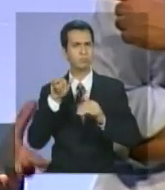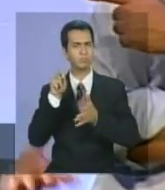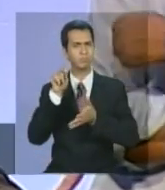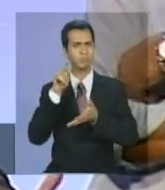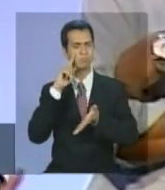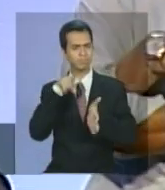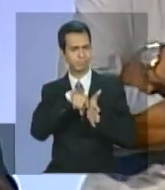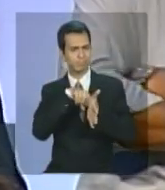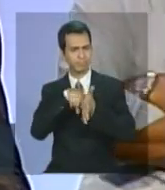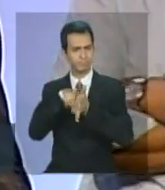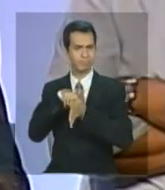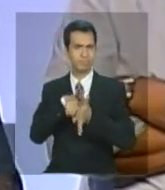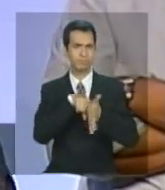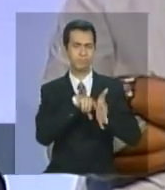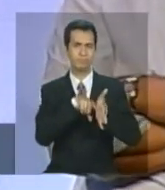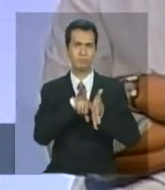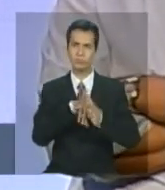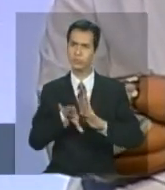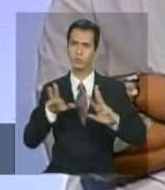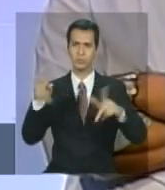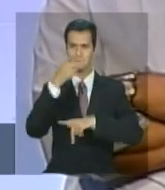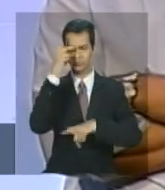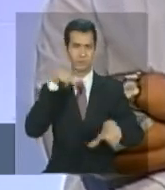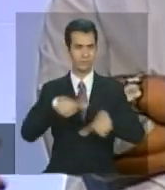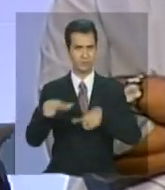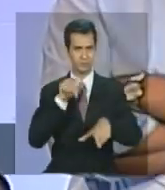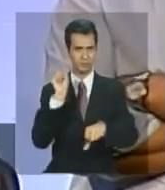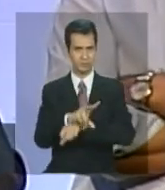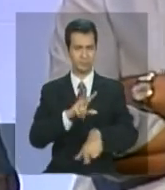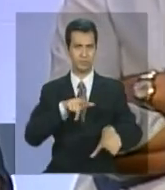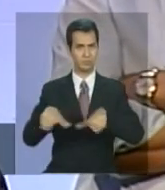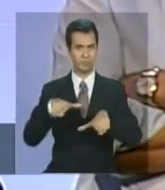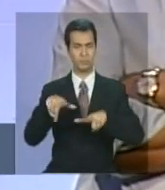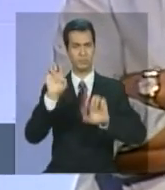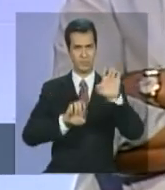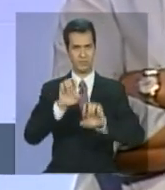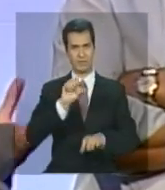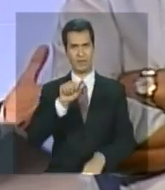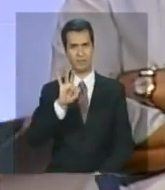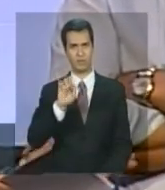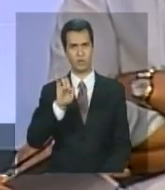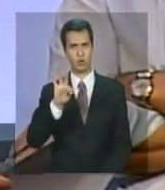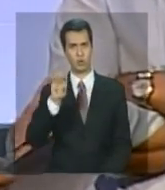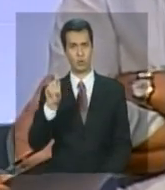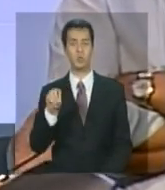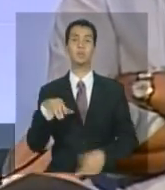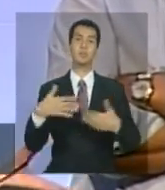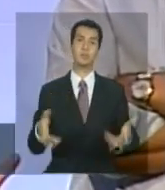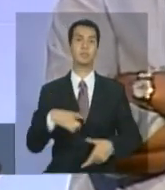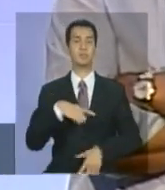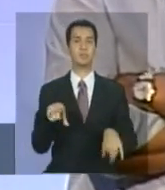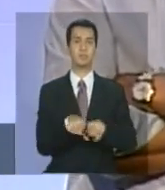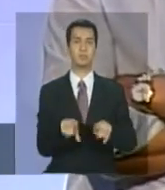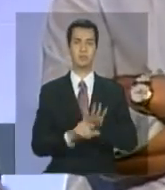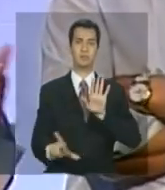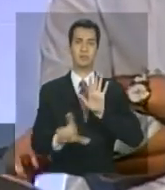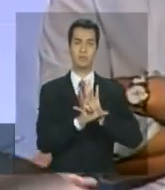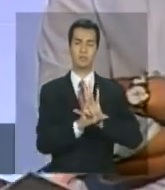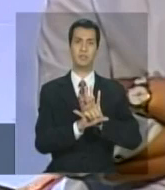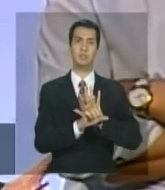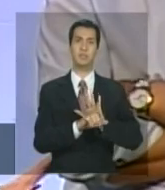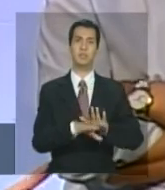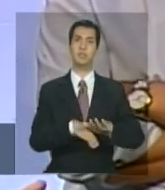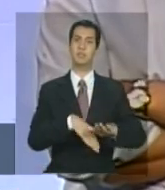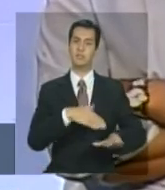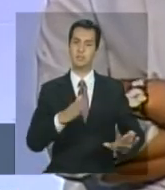por pesquisa dos nossos empregados da Atento, e quando nós temos um incentivo, uma lei de desenvolvimento da